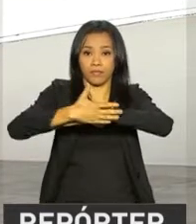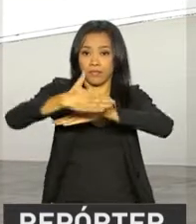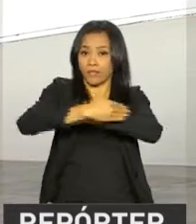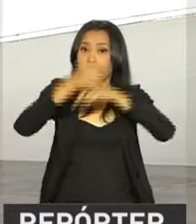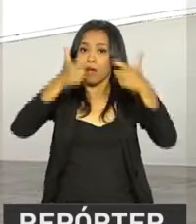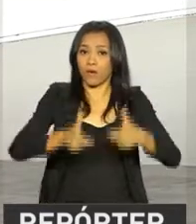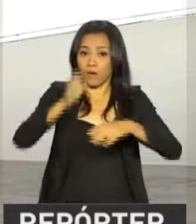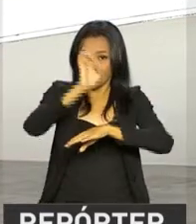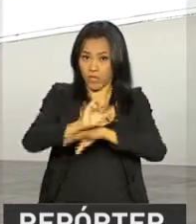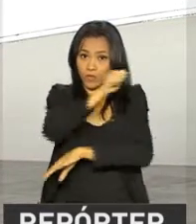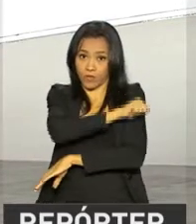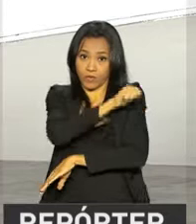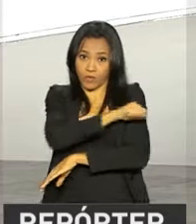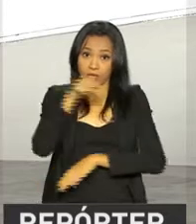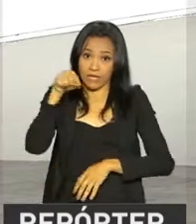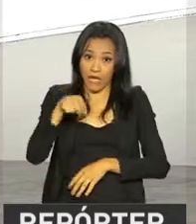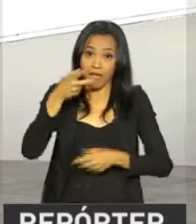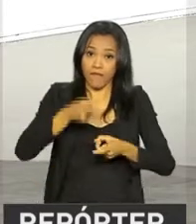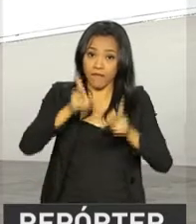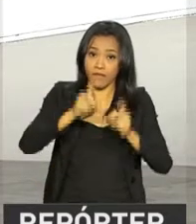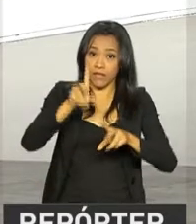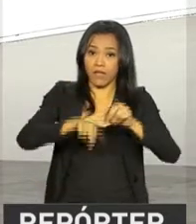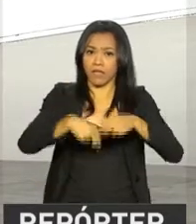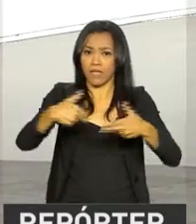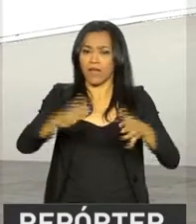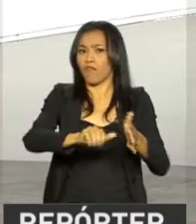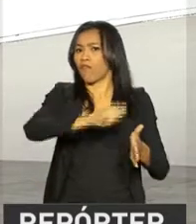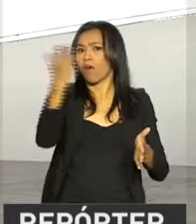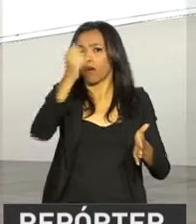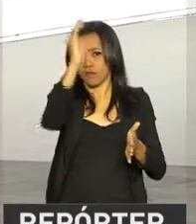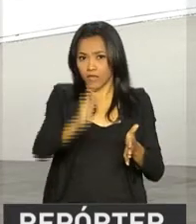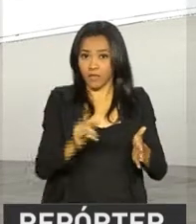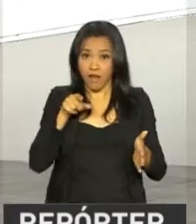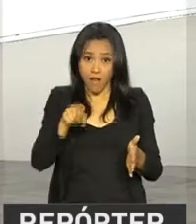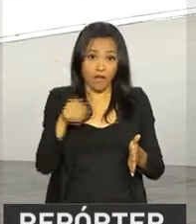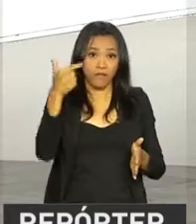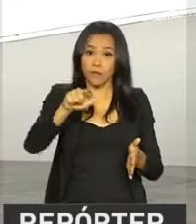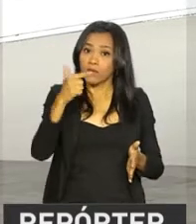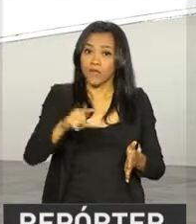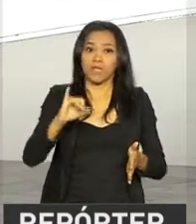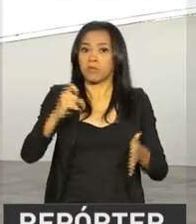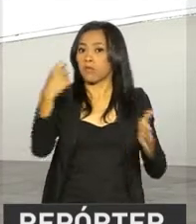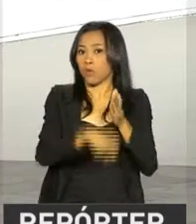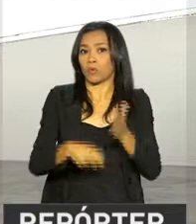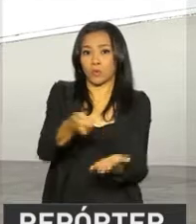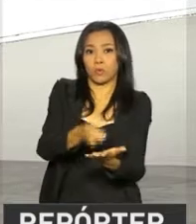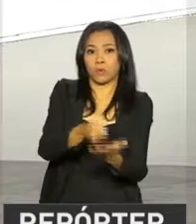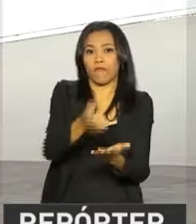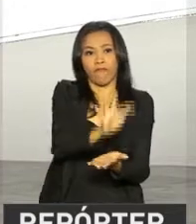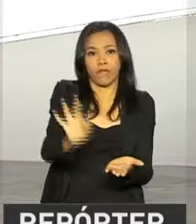à produção de bens destinados ao comércio exterior, onde não há, na prática, a cobrança de tributos